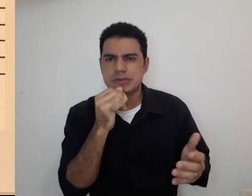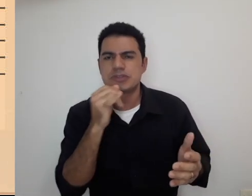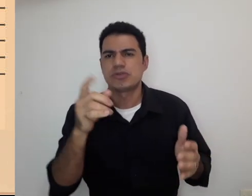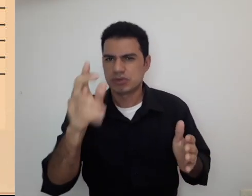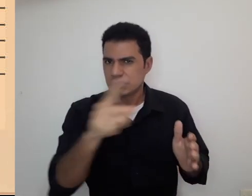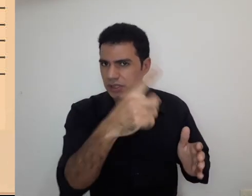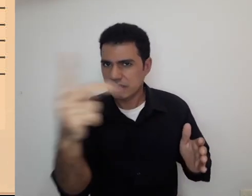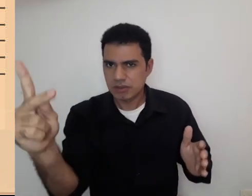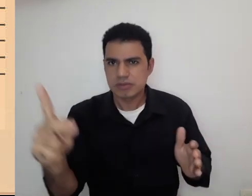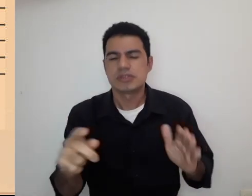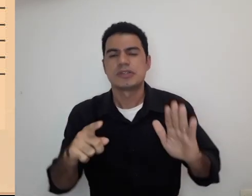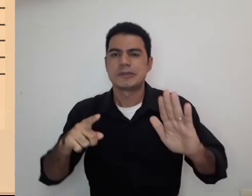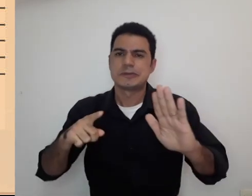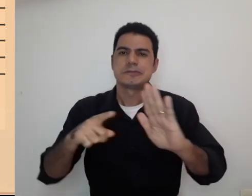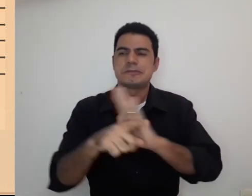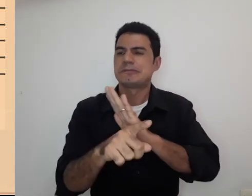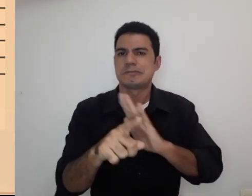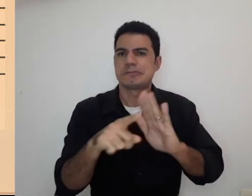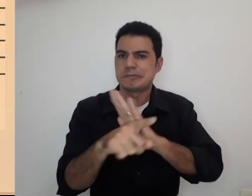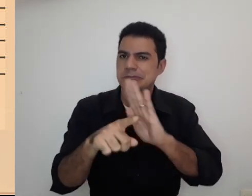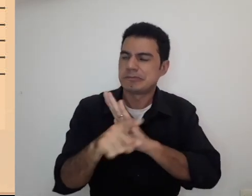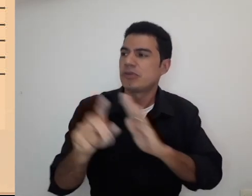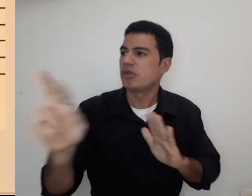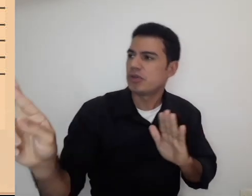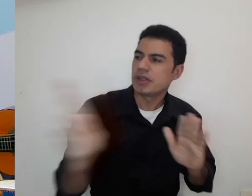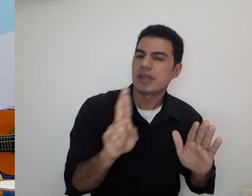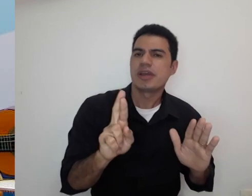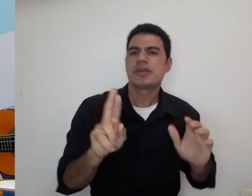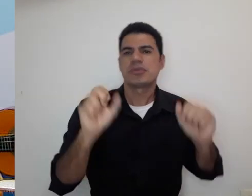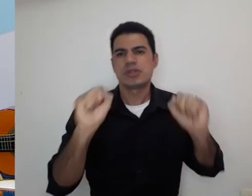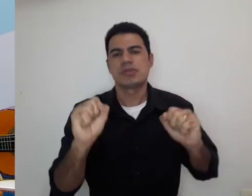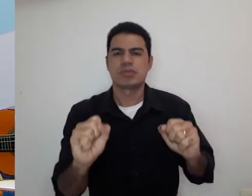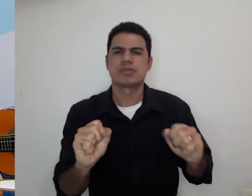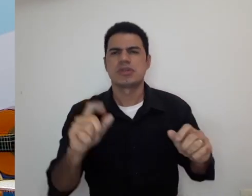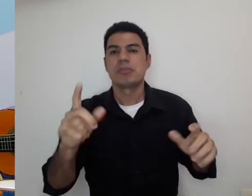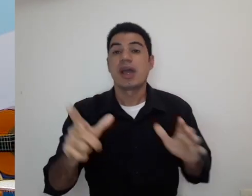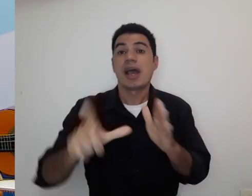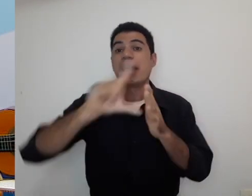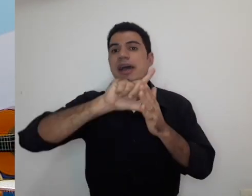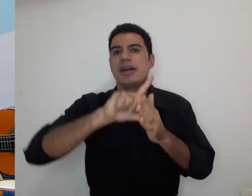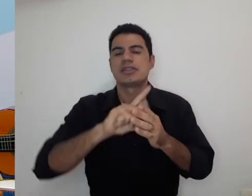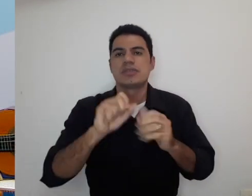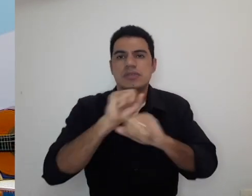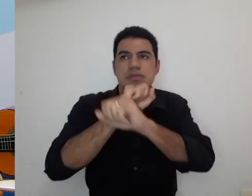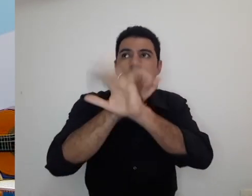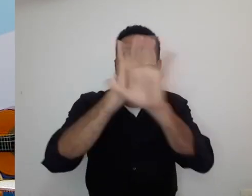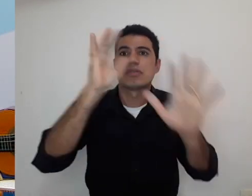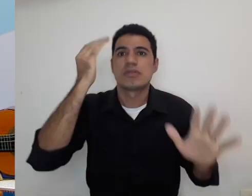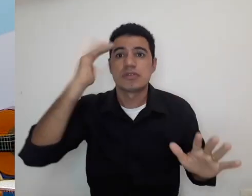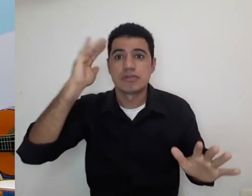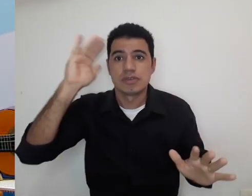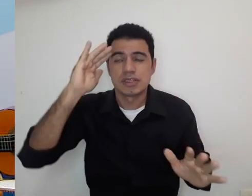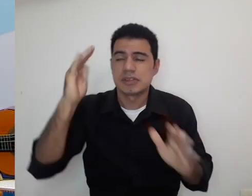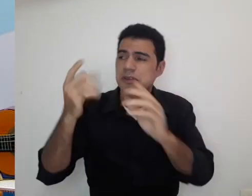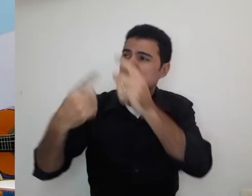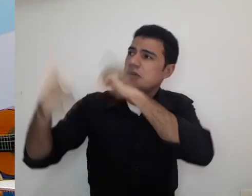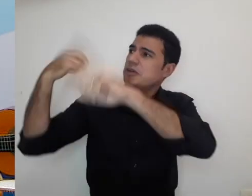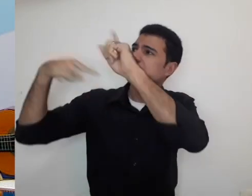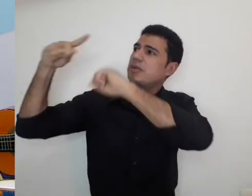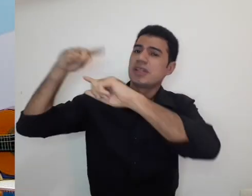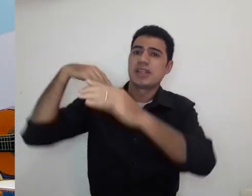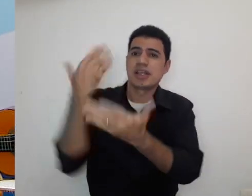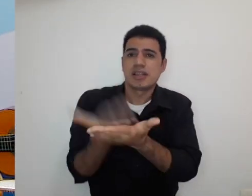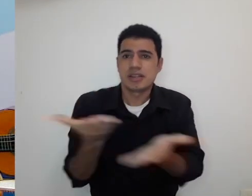essas perguntas que vamos fazer um pequeno passeio pela história da música para saber de onde vieram as